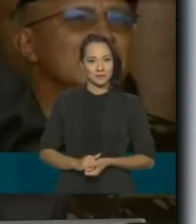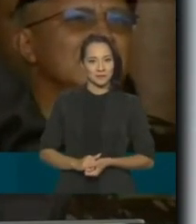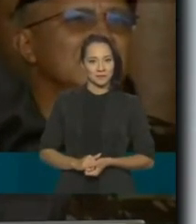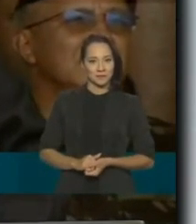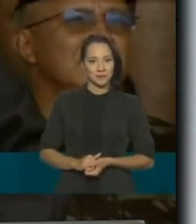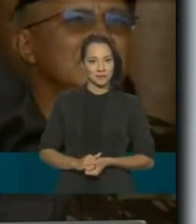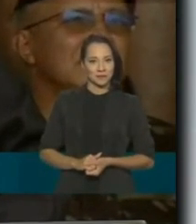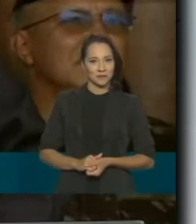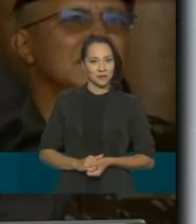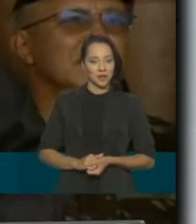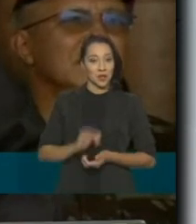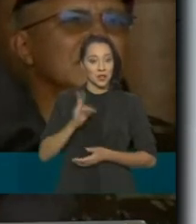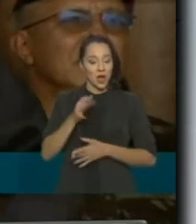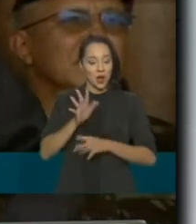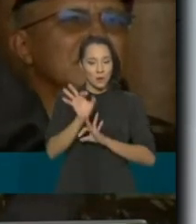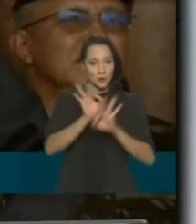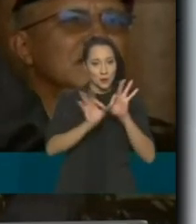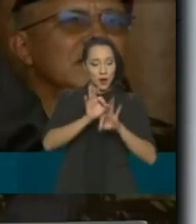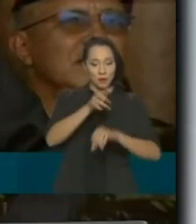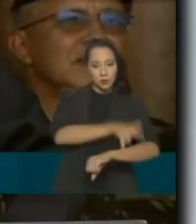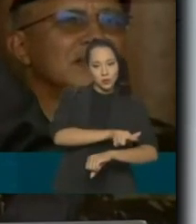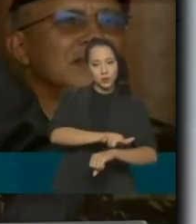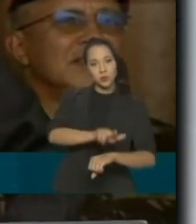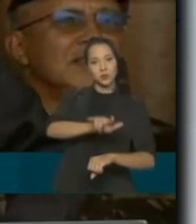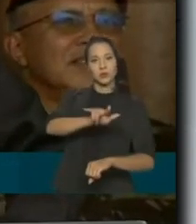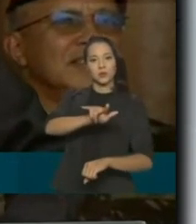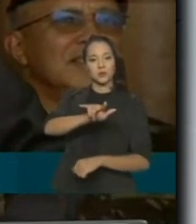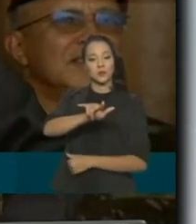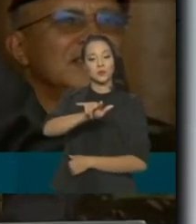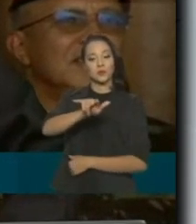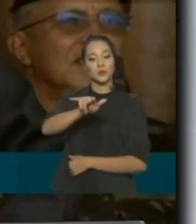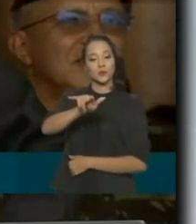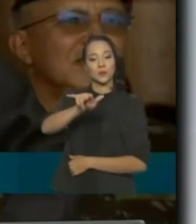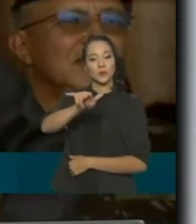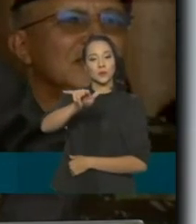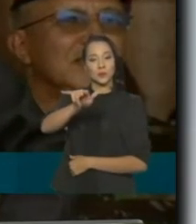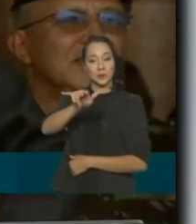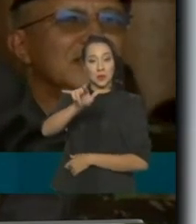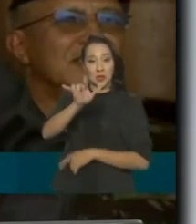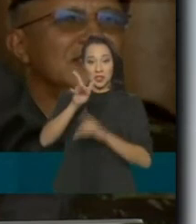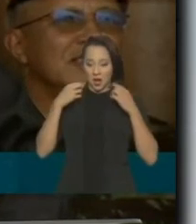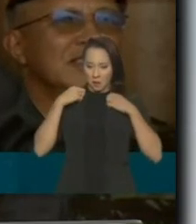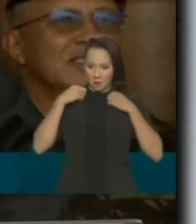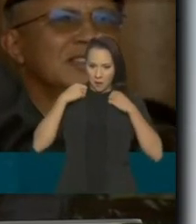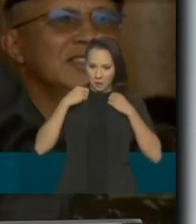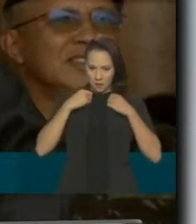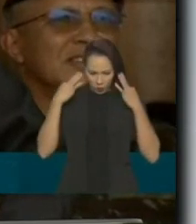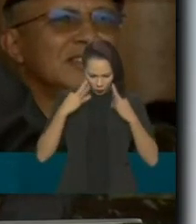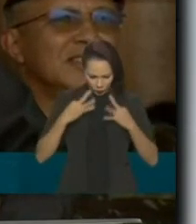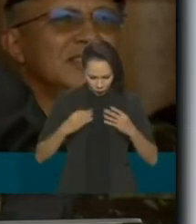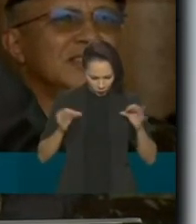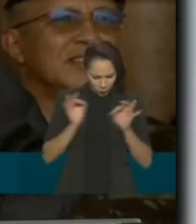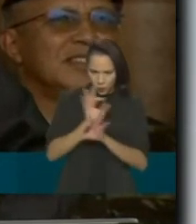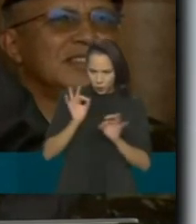e um personagem Eu particularmente Daniel considero o presidente independente aí da briga ideológica e